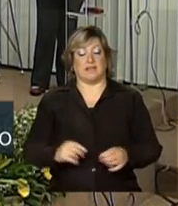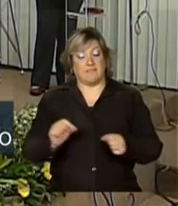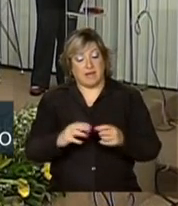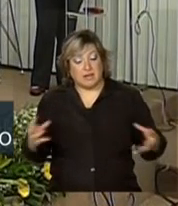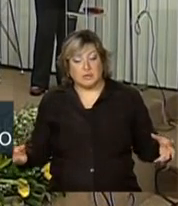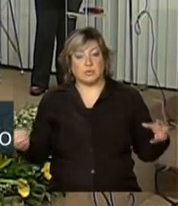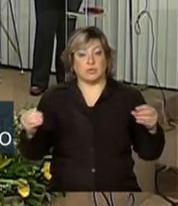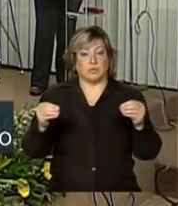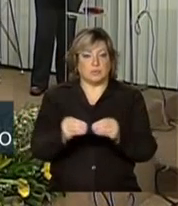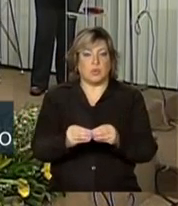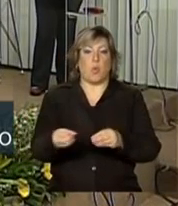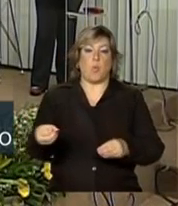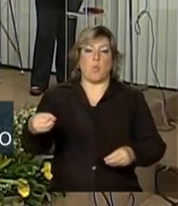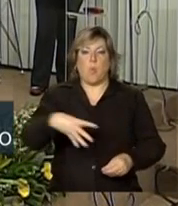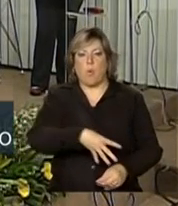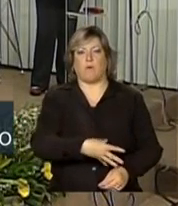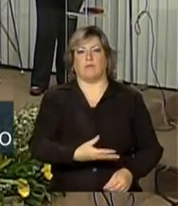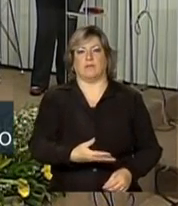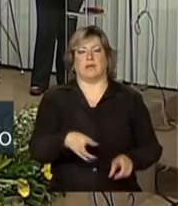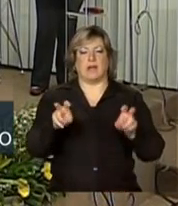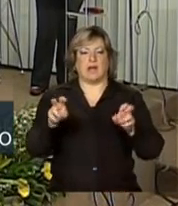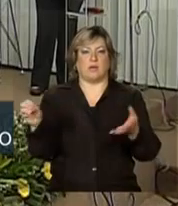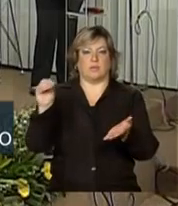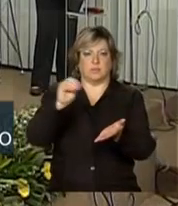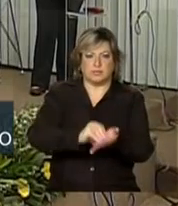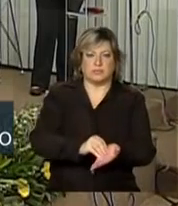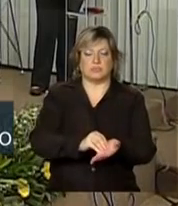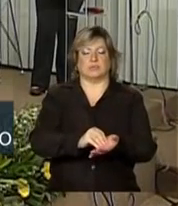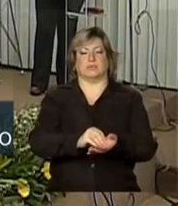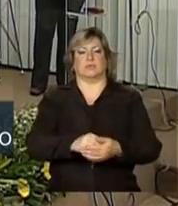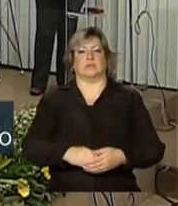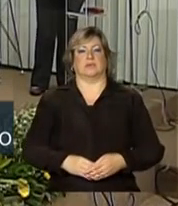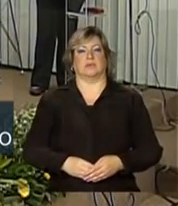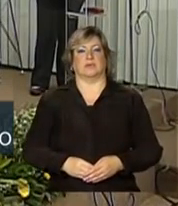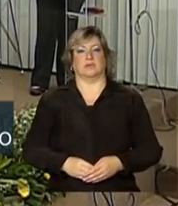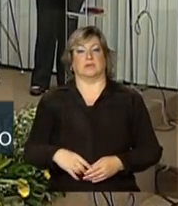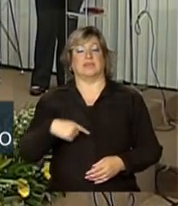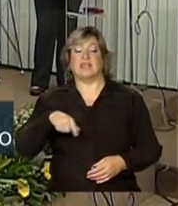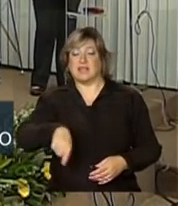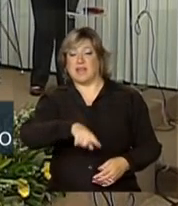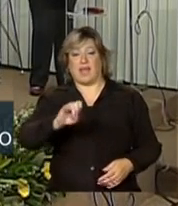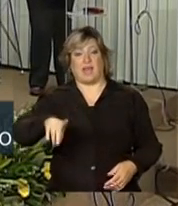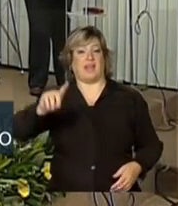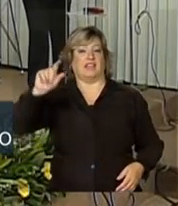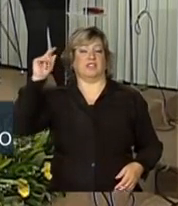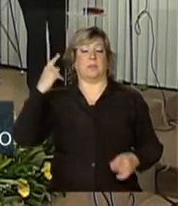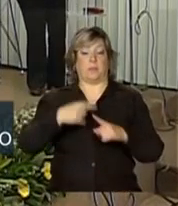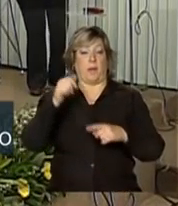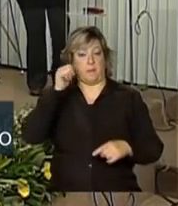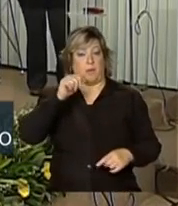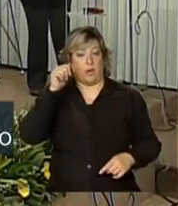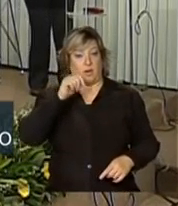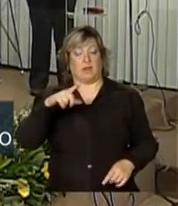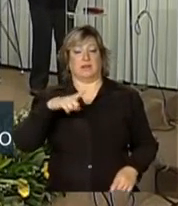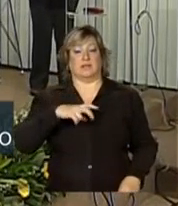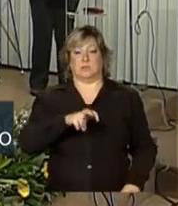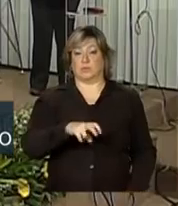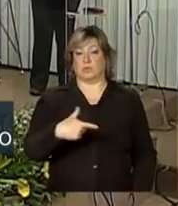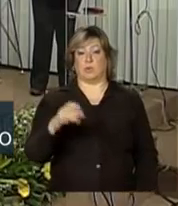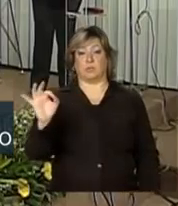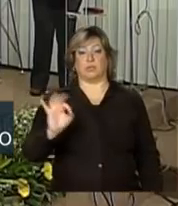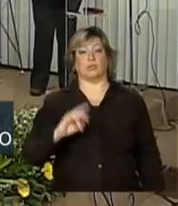introduzir novas questões, novas temáticas que são velhas, porque as mulheres são 52%